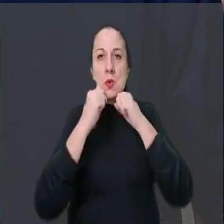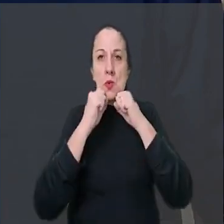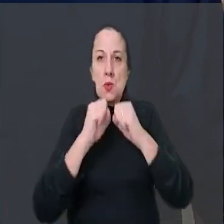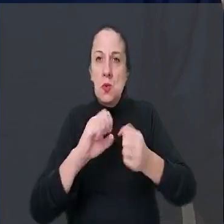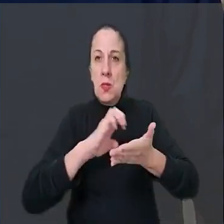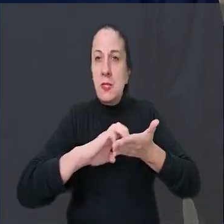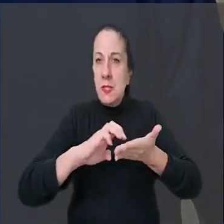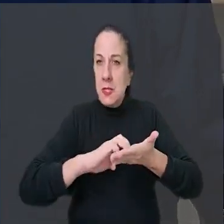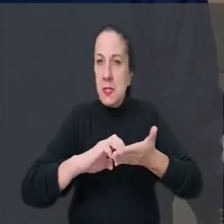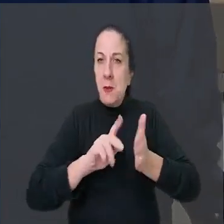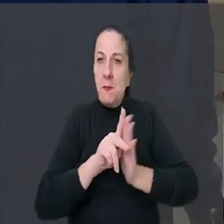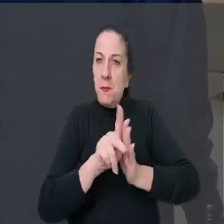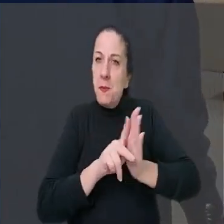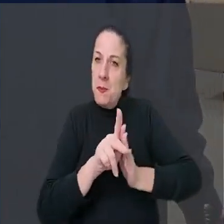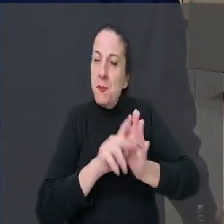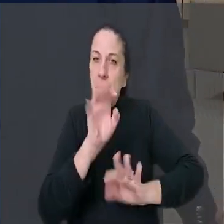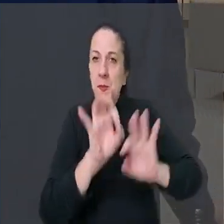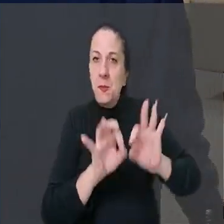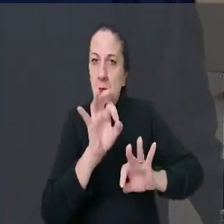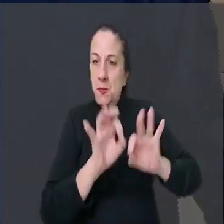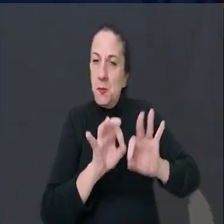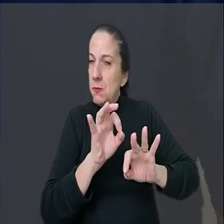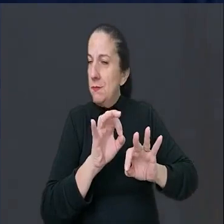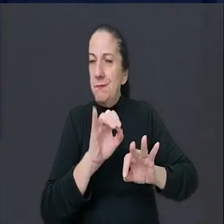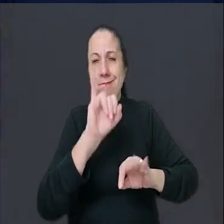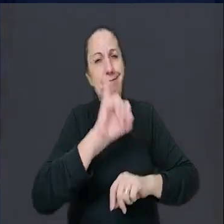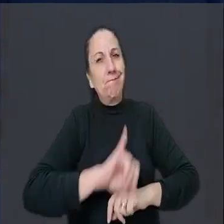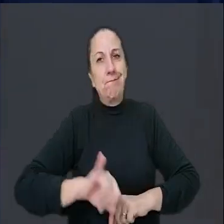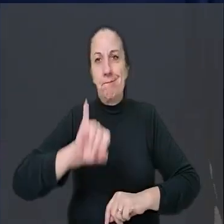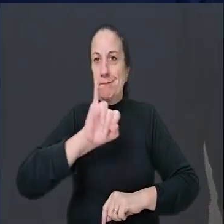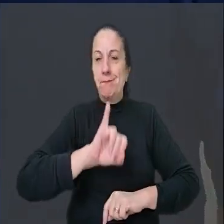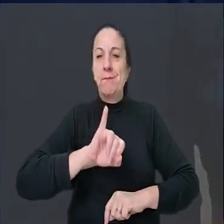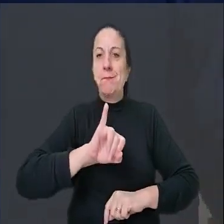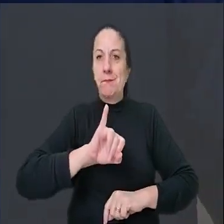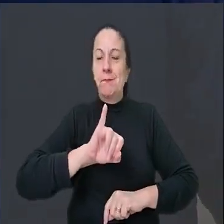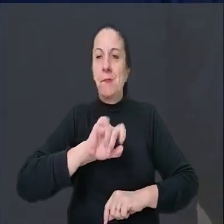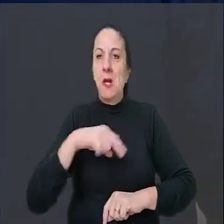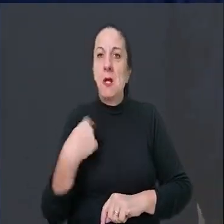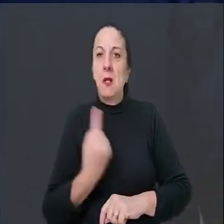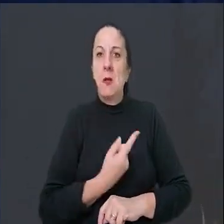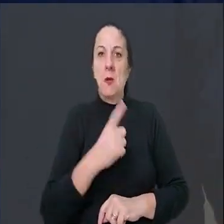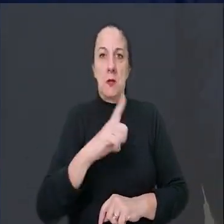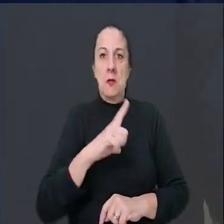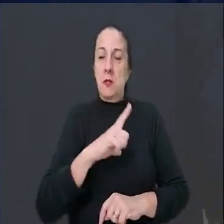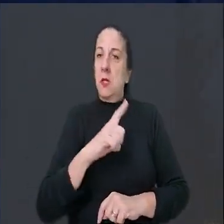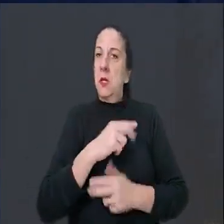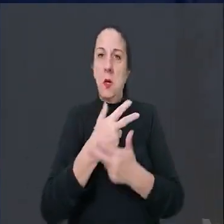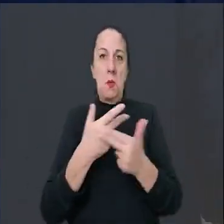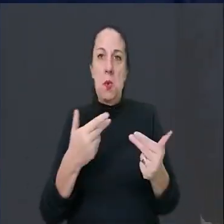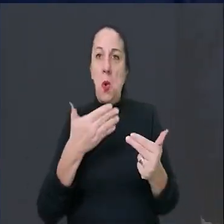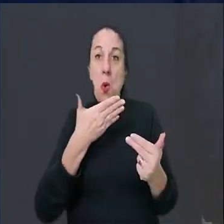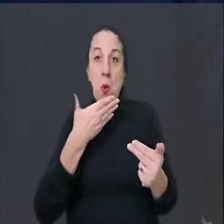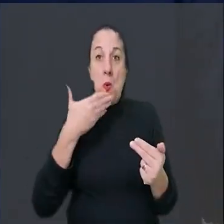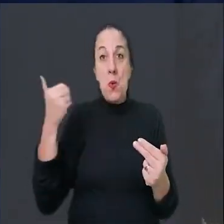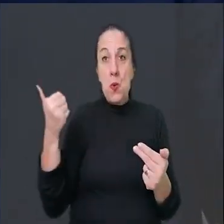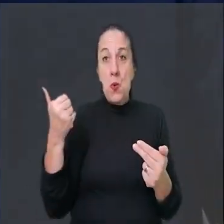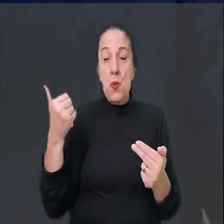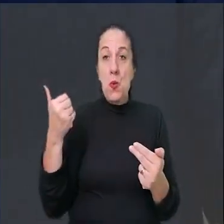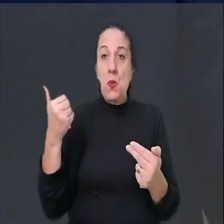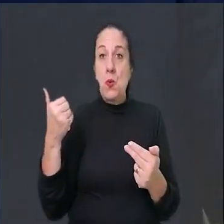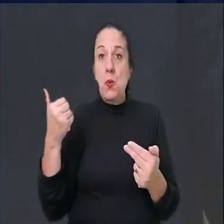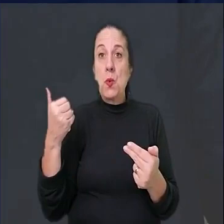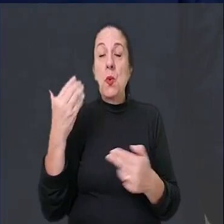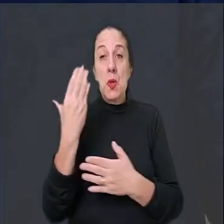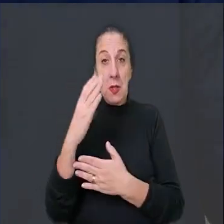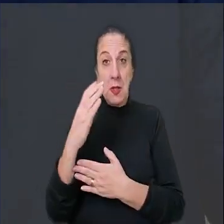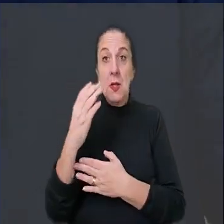a nossa Secretaria de Pesquisas Judiciárias é de fundamental importância para que nós tenhamos esses elementos validados